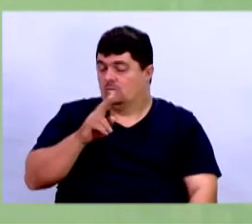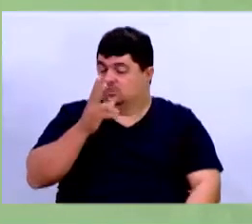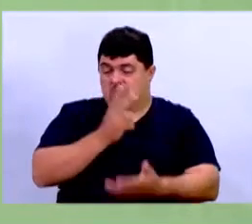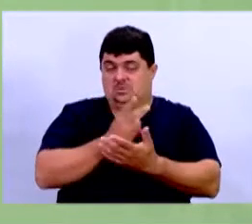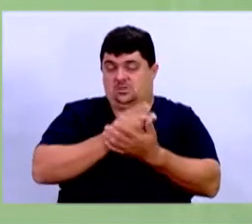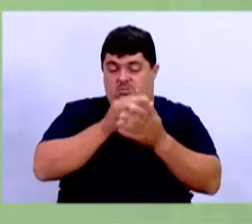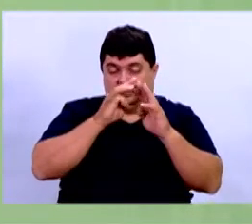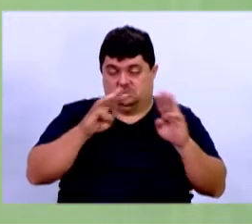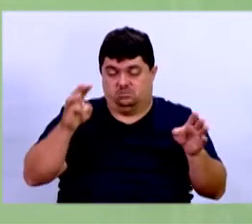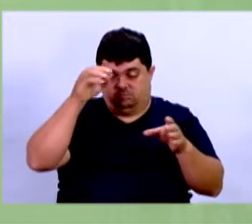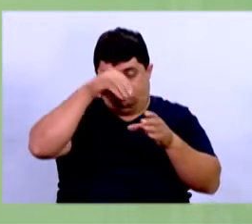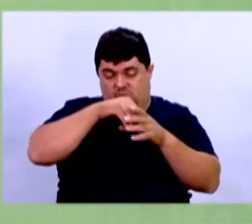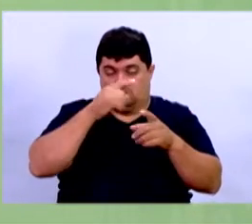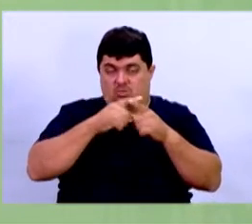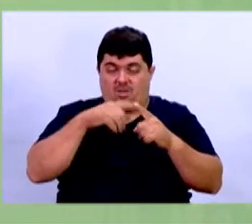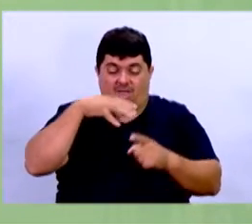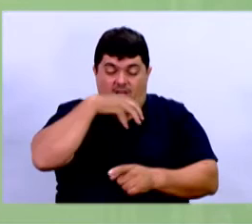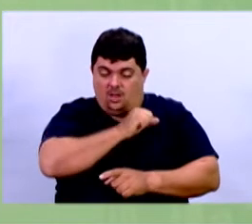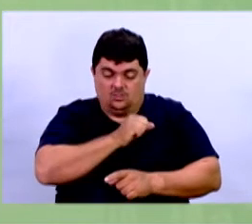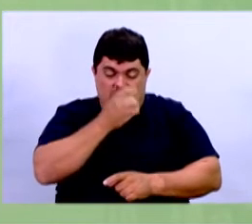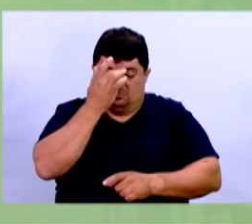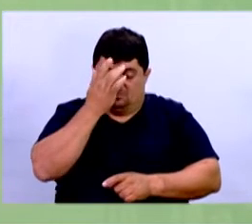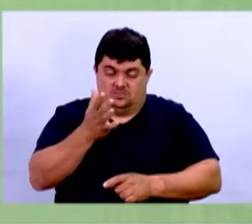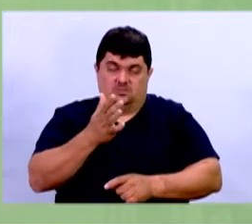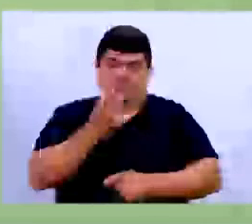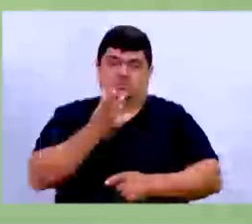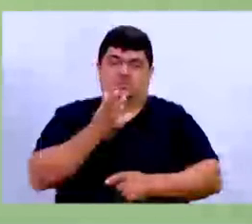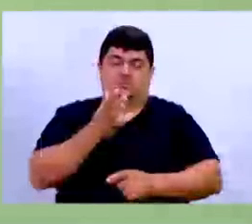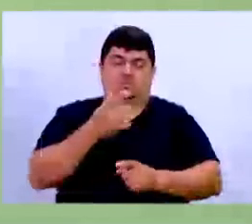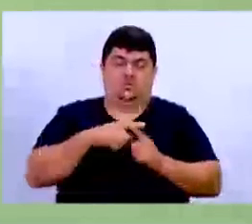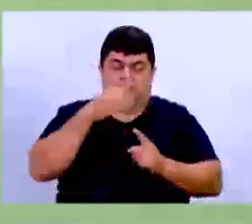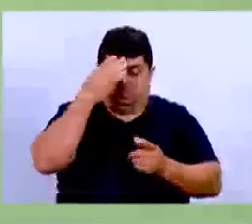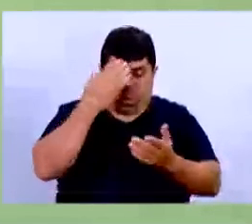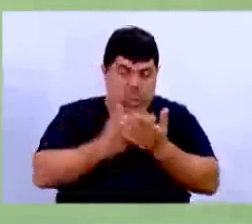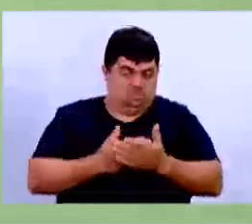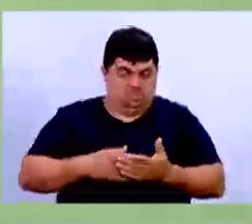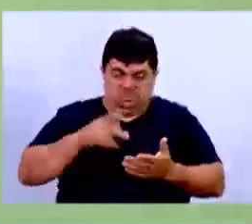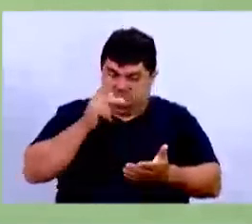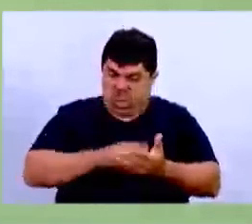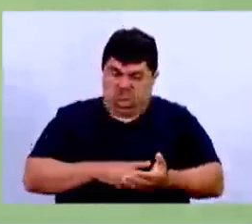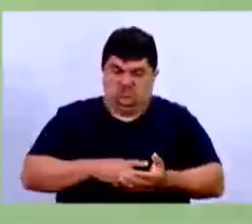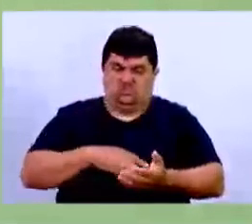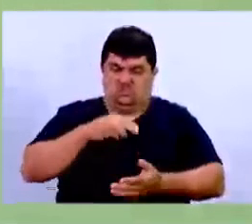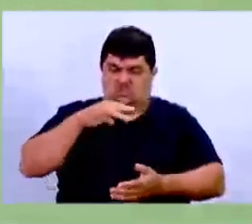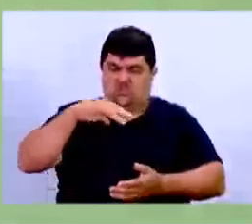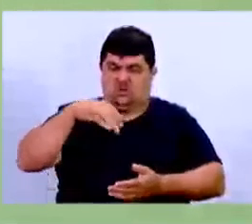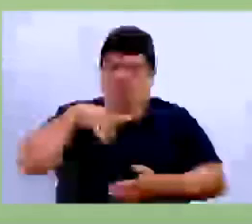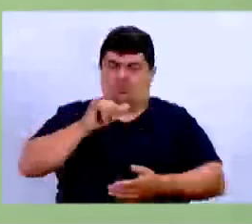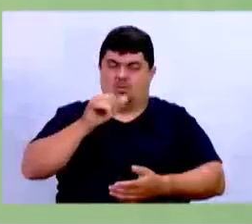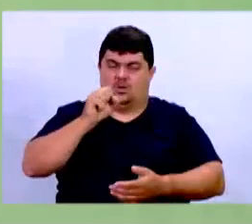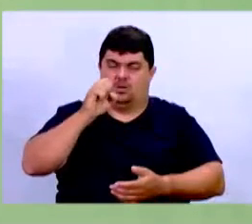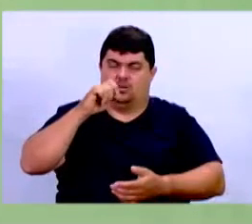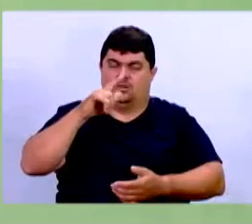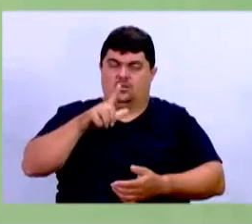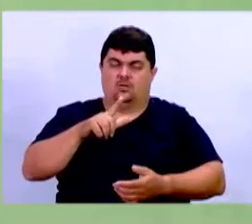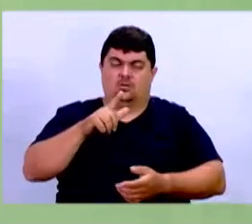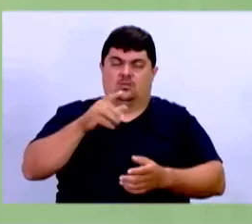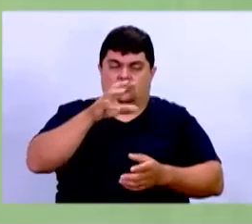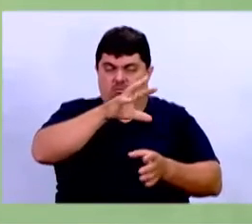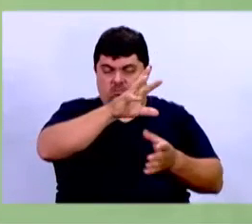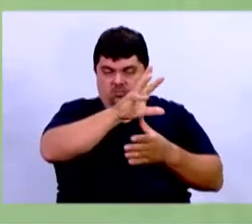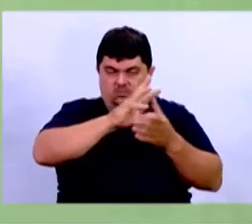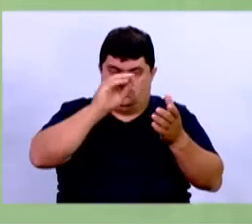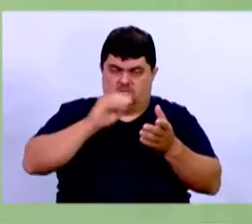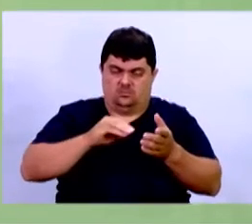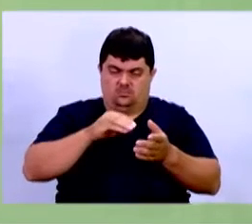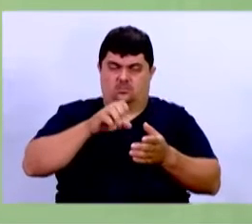em aplicações web devido à sua velocidade, flexibilidade e confiabilidade. O MySQL emprega a linguagem SQL, que é o